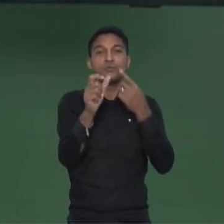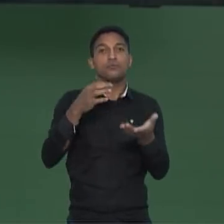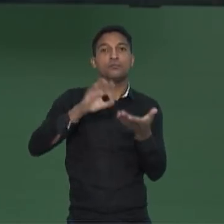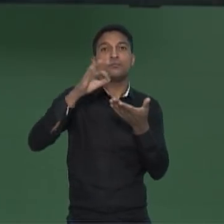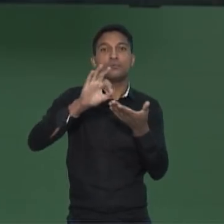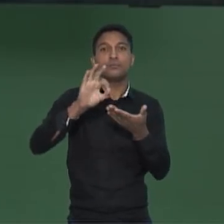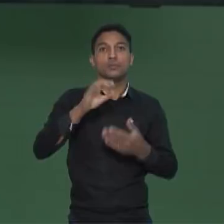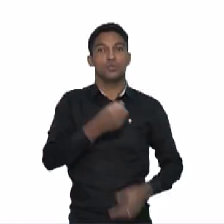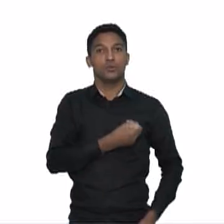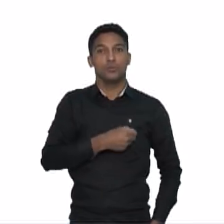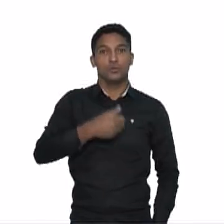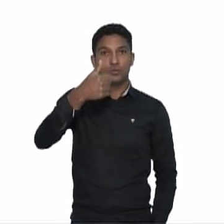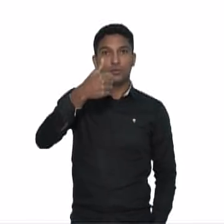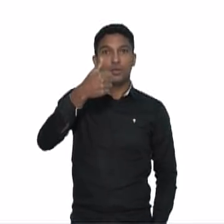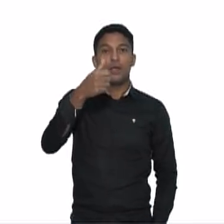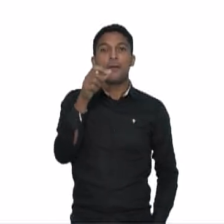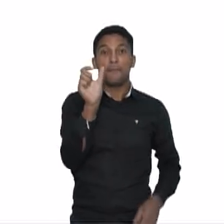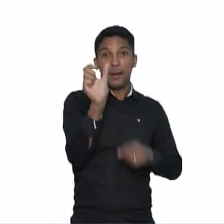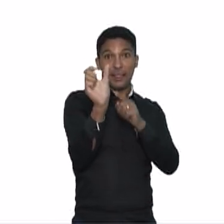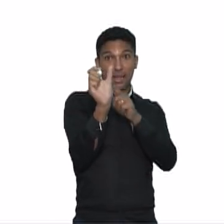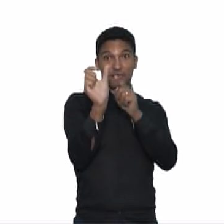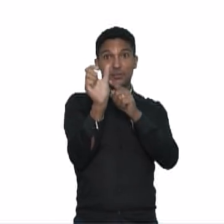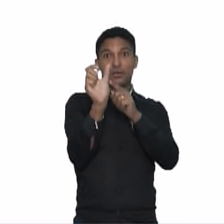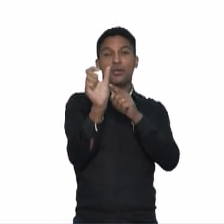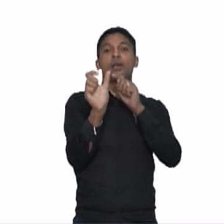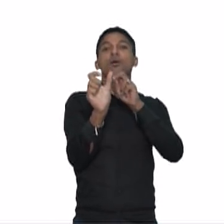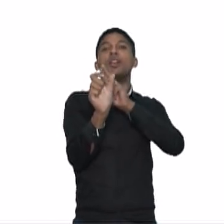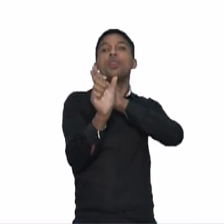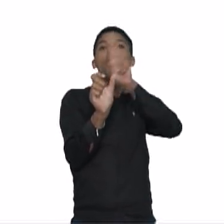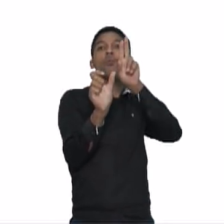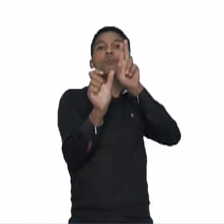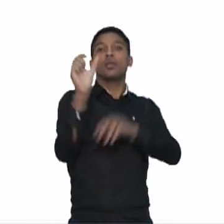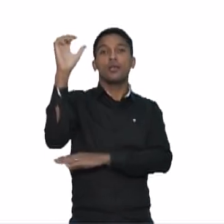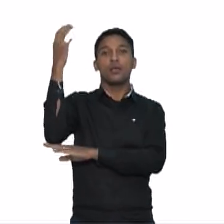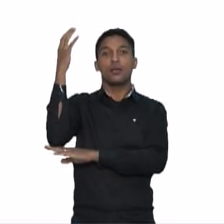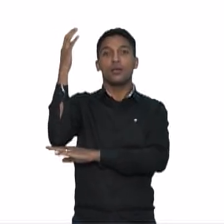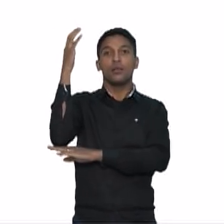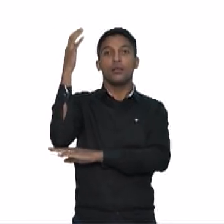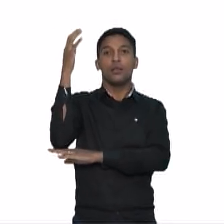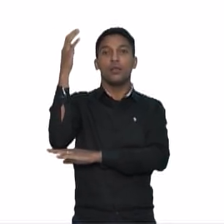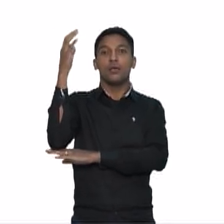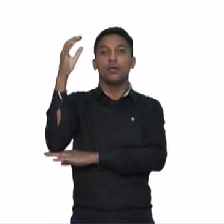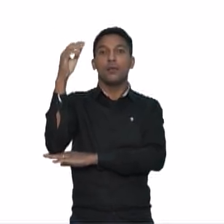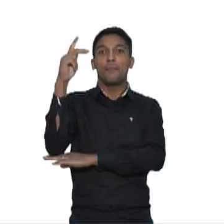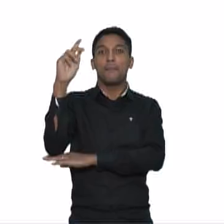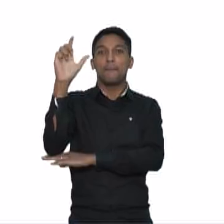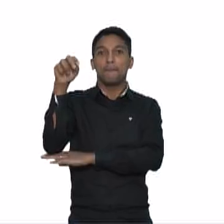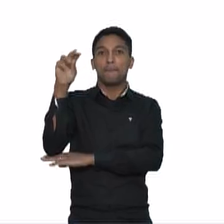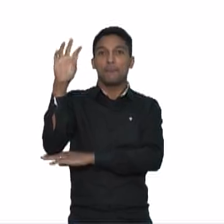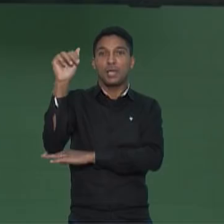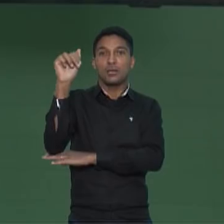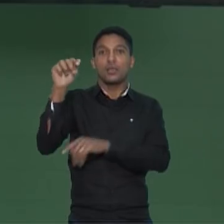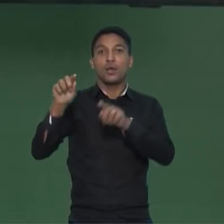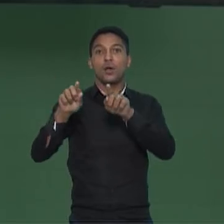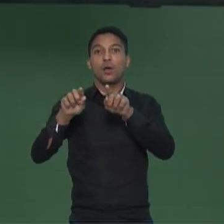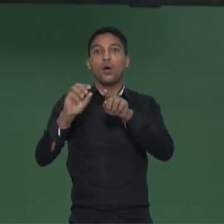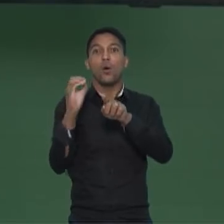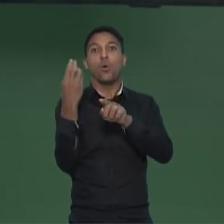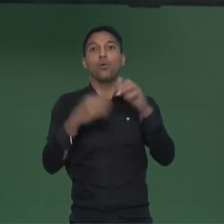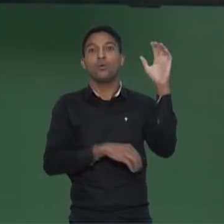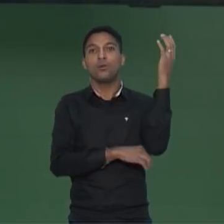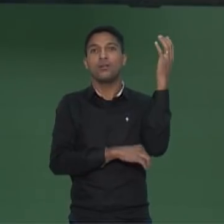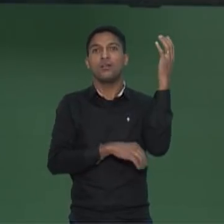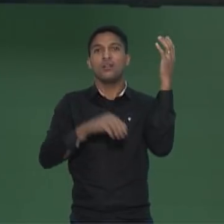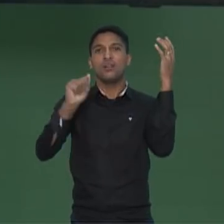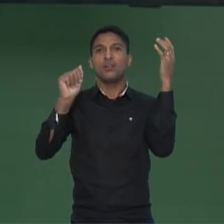Número 1. A palavra deveria nomear uma planta ou uma árvore. Isso mesmo. Se nós